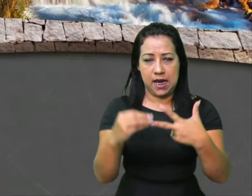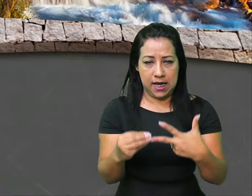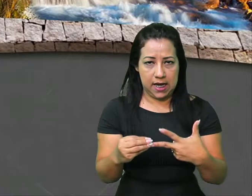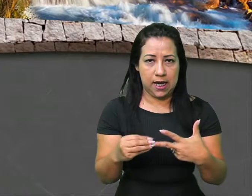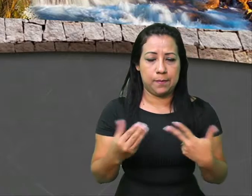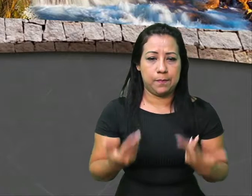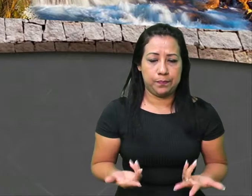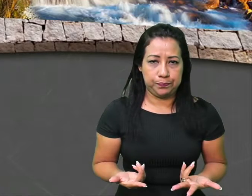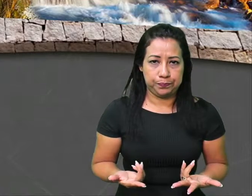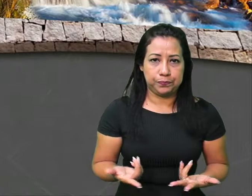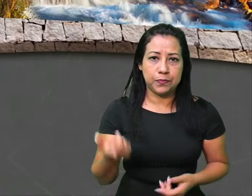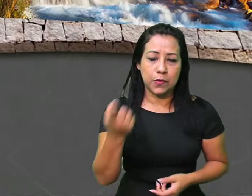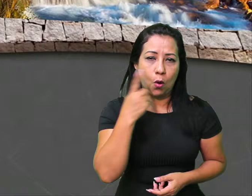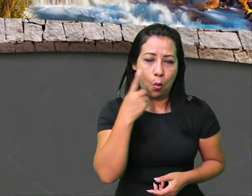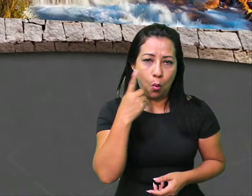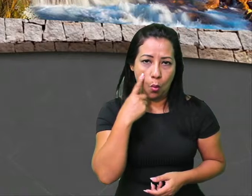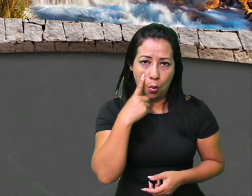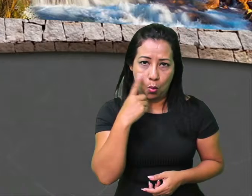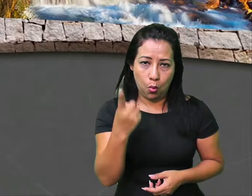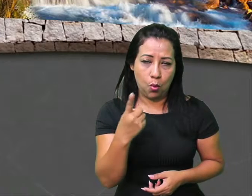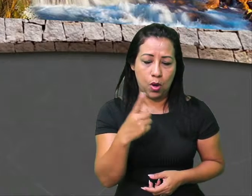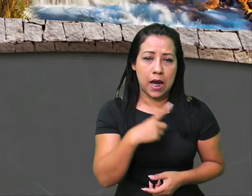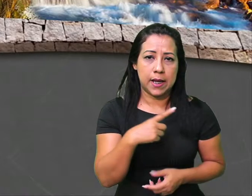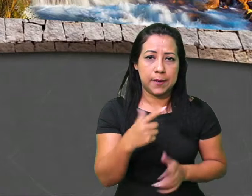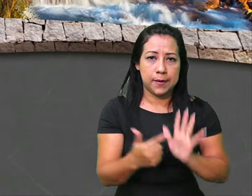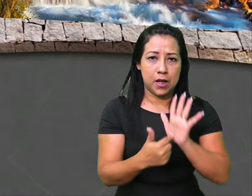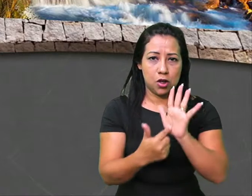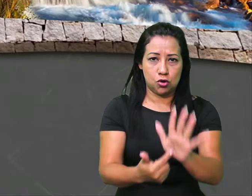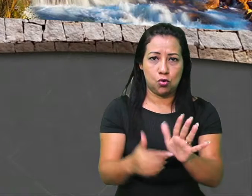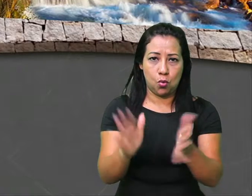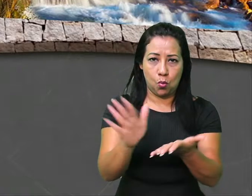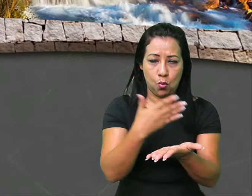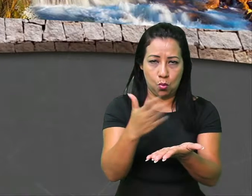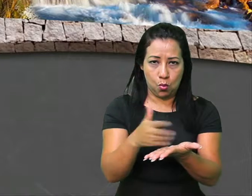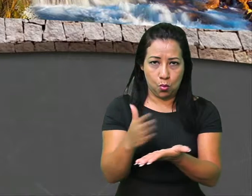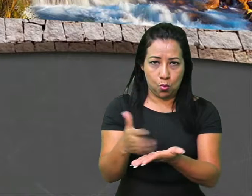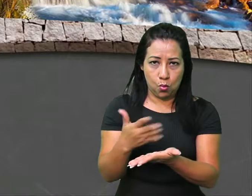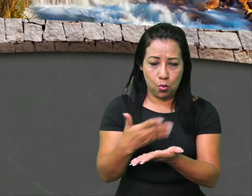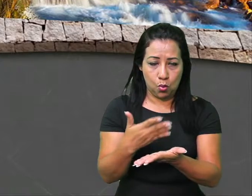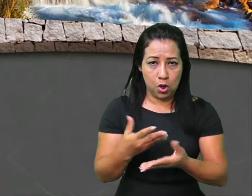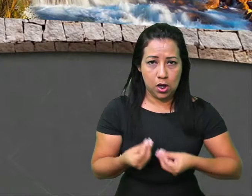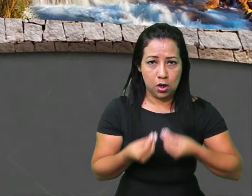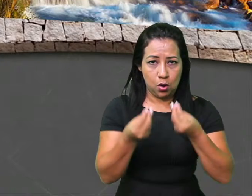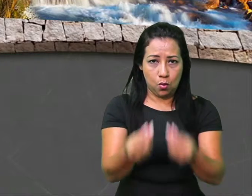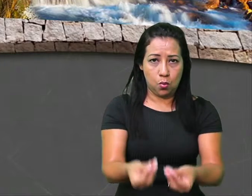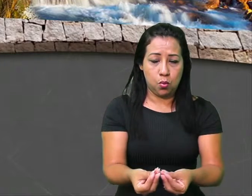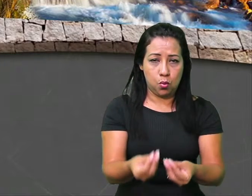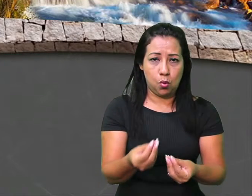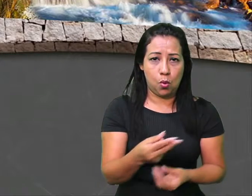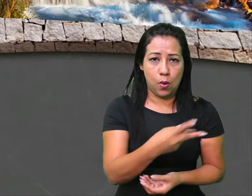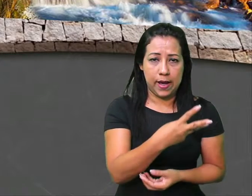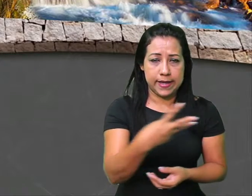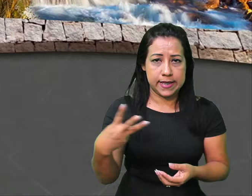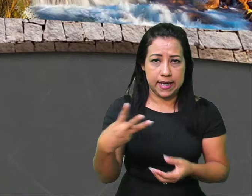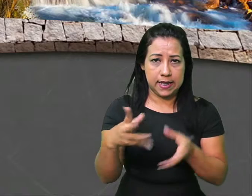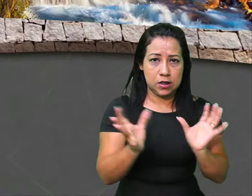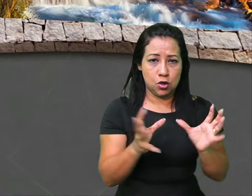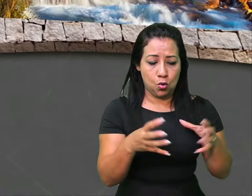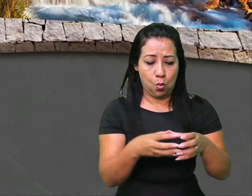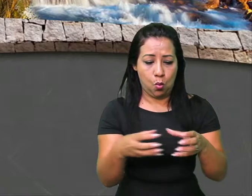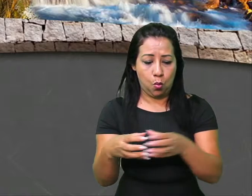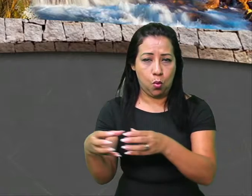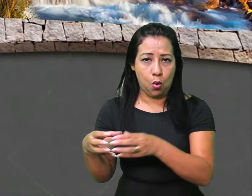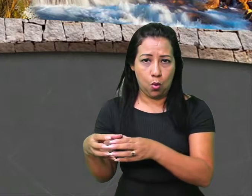você vai encontrar e qual é o livro que você vai encontrar esse ponto, porque vocês vão receber 3 volumes do Agora Vai Enem.